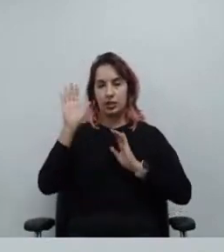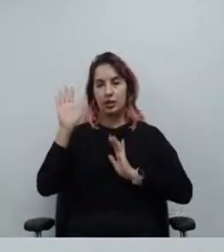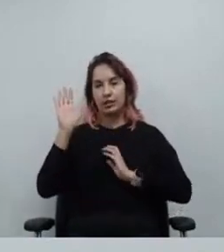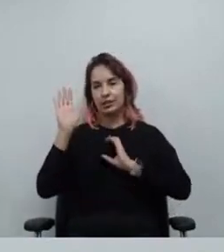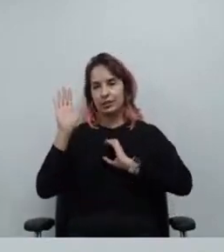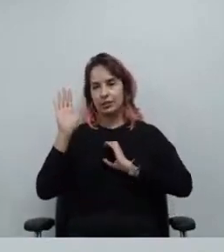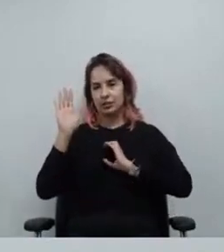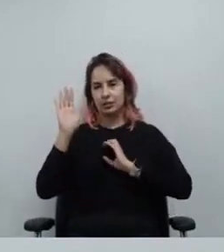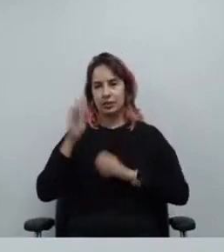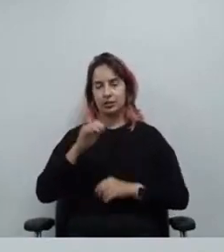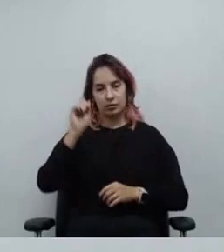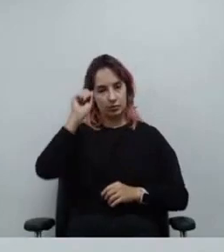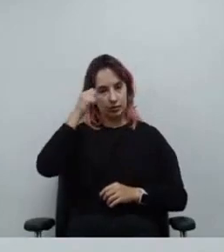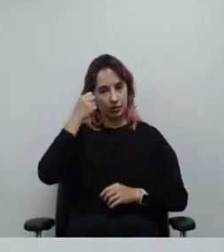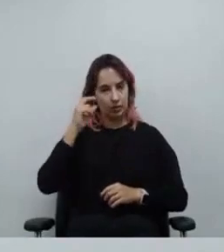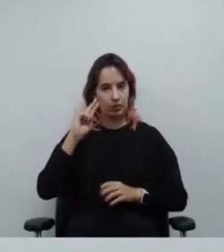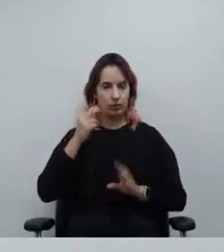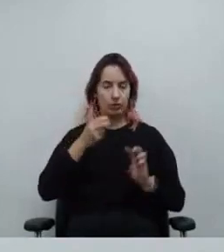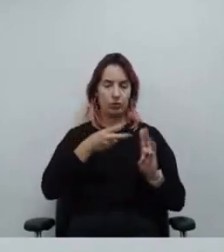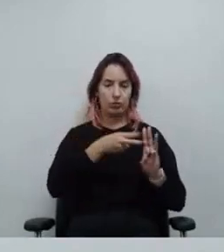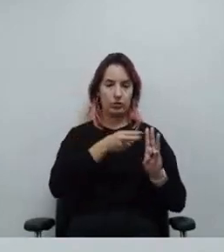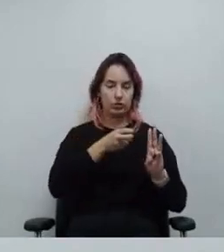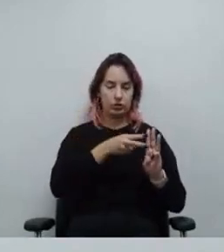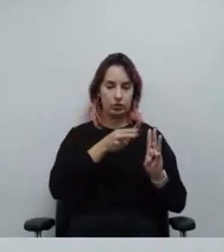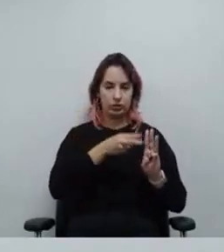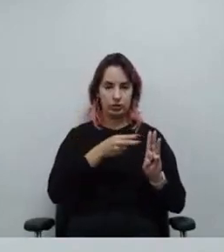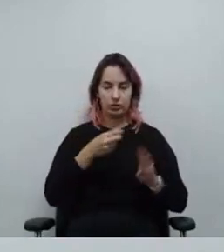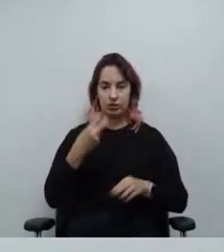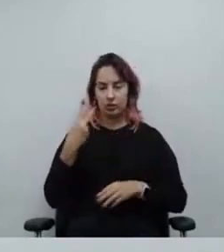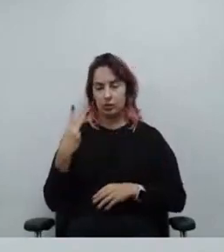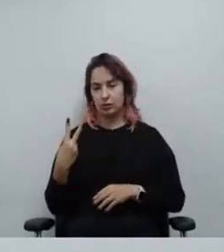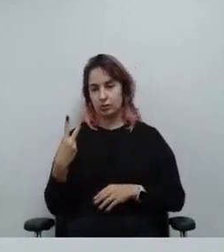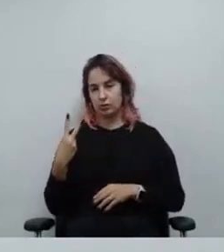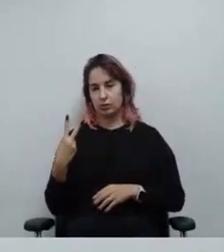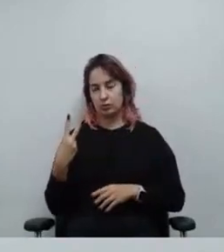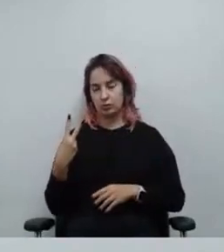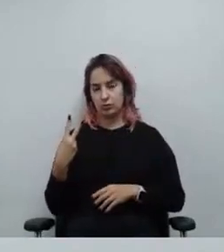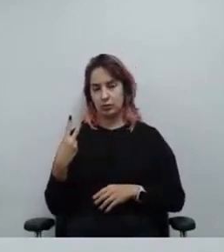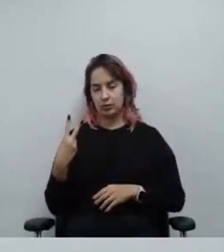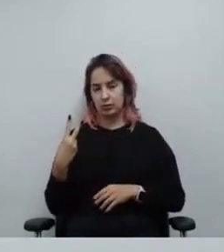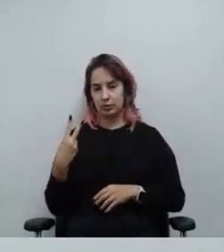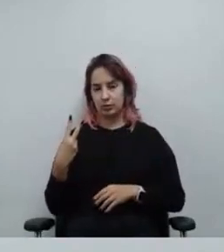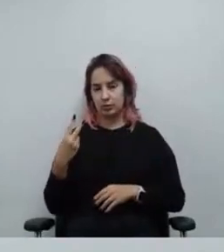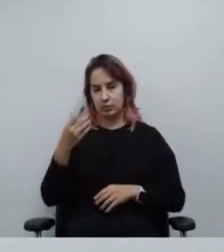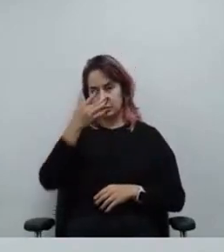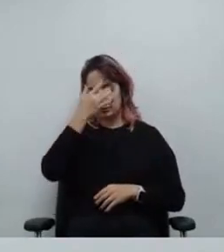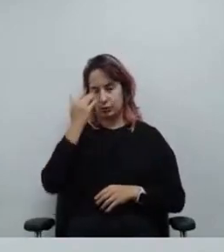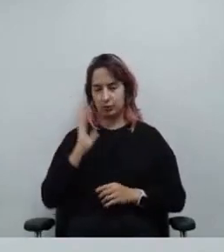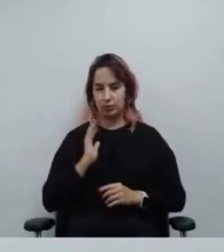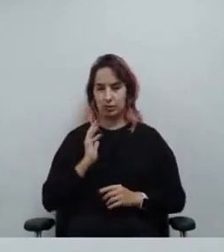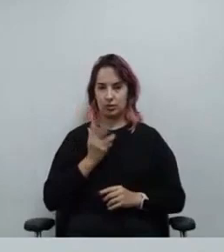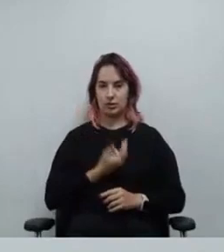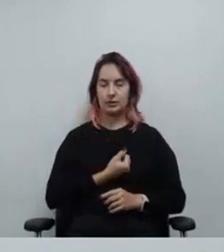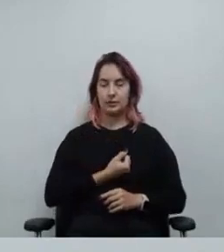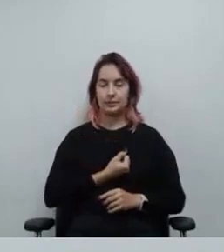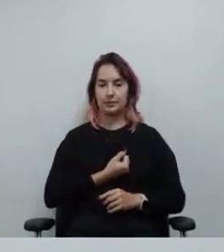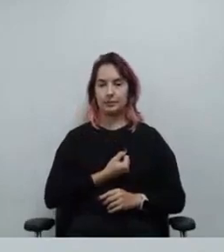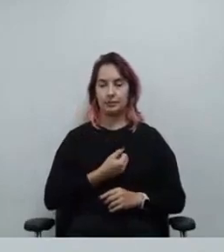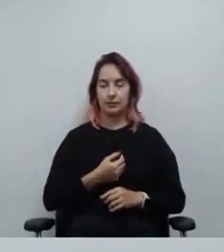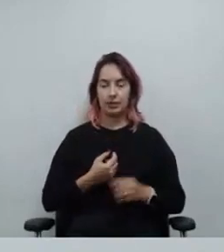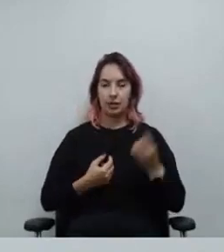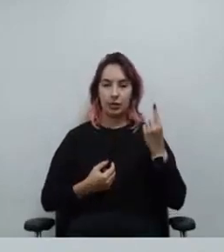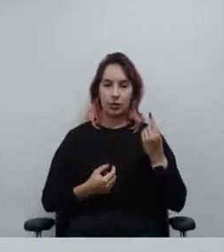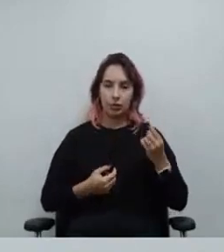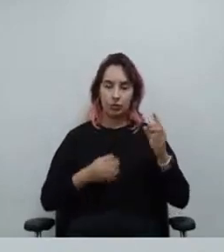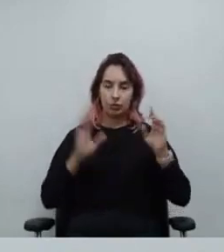negros, negras ou indígenas, 2 ou 2 candidatos e candidatas trans, e um dos